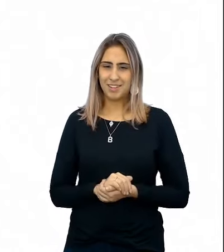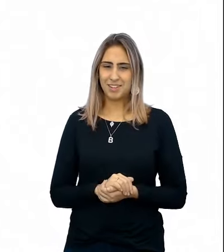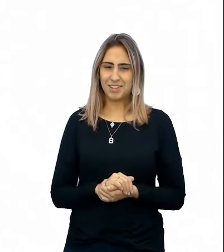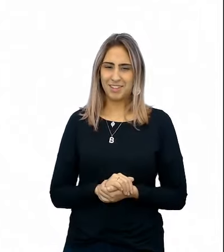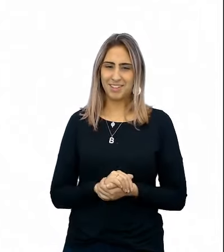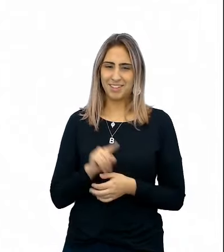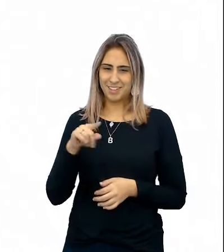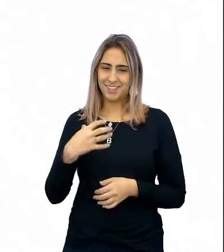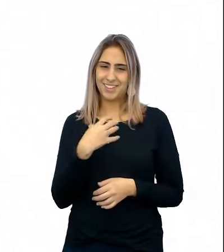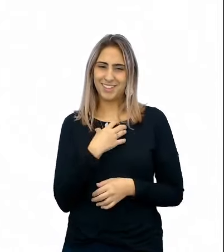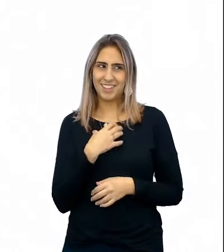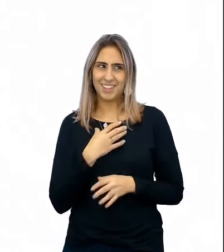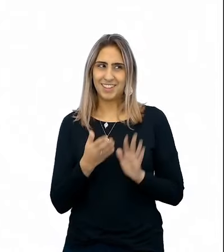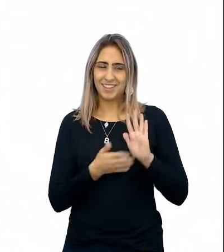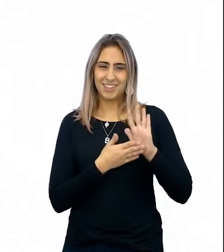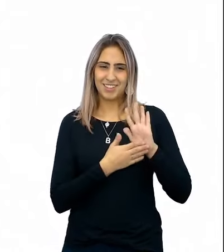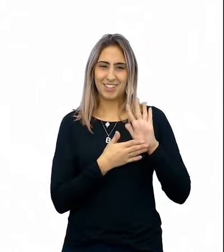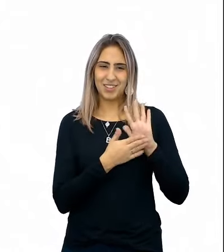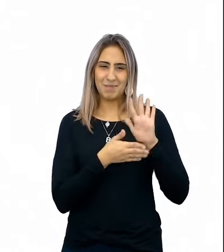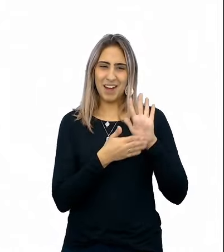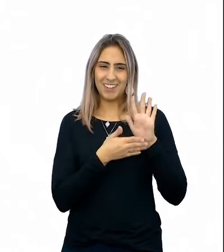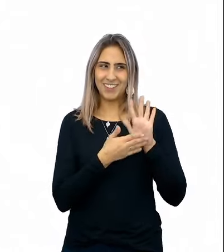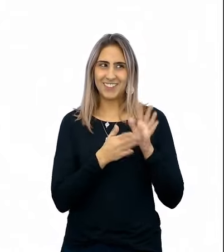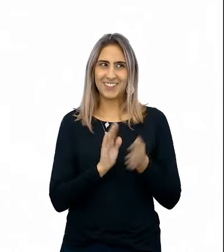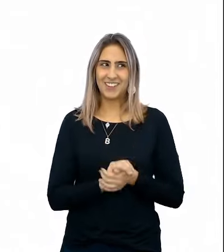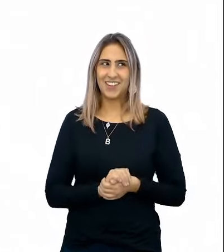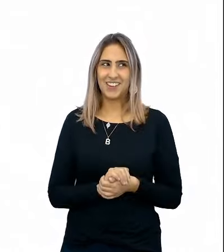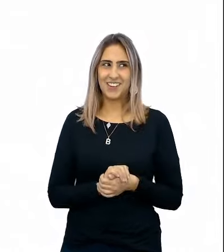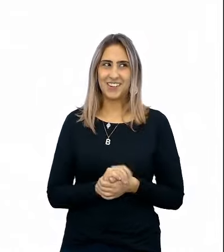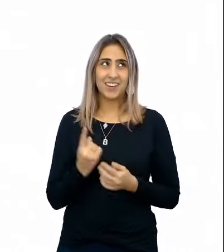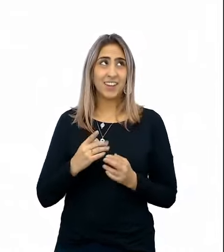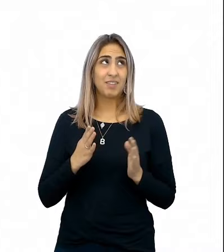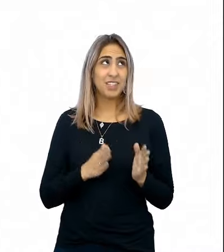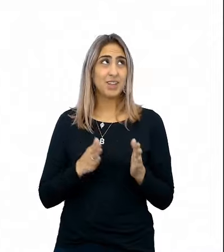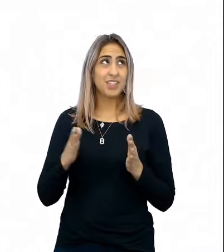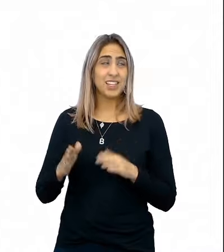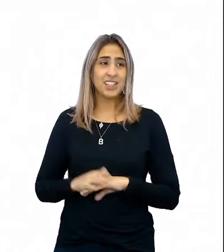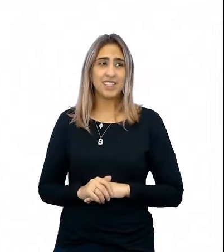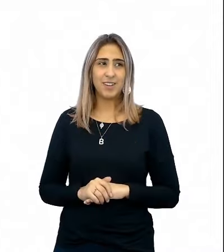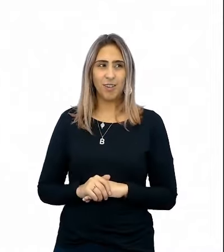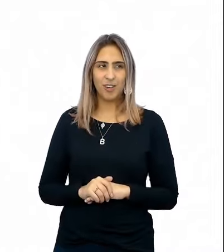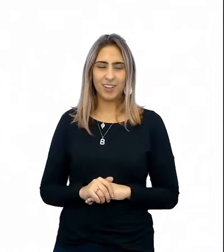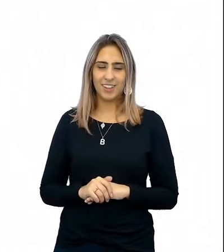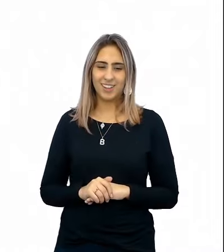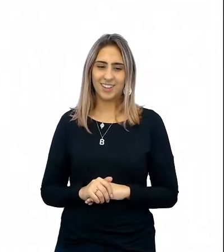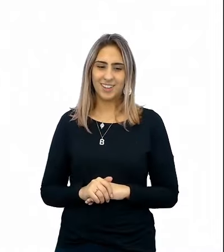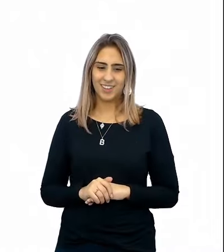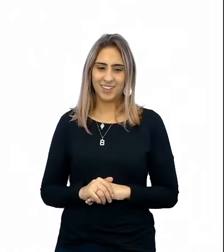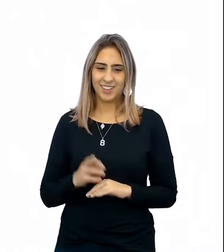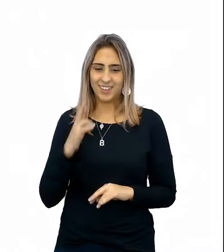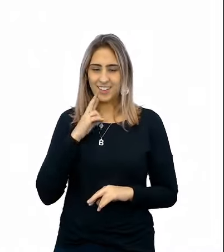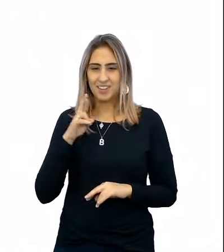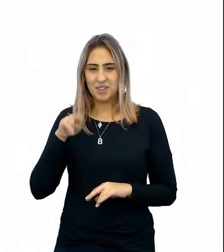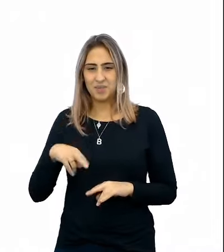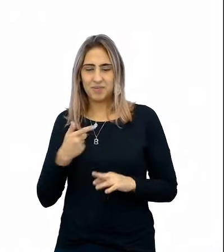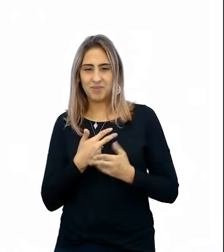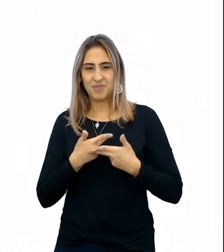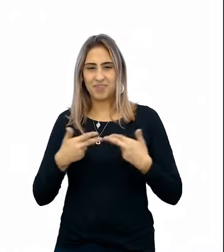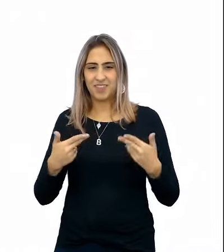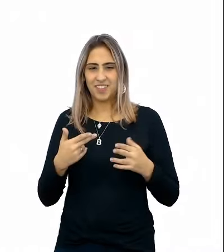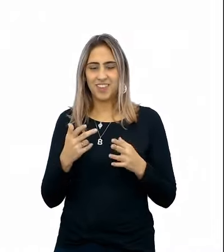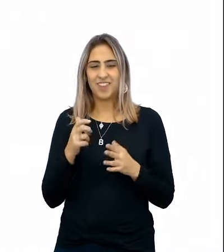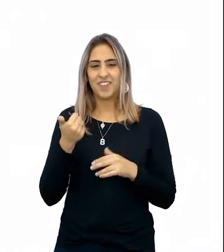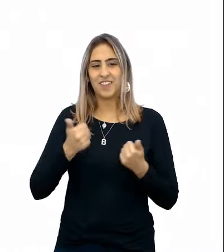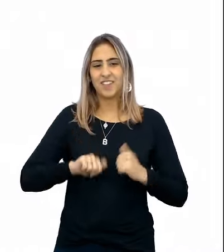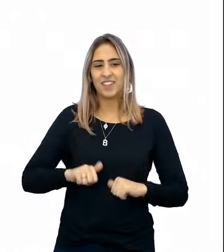Dessa forma, a pauta de hoje está dividida em 5 grandes momentos. No momento 1, recuperar o conceito de avaliação